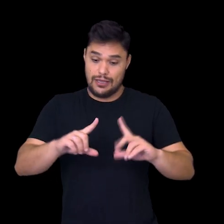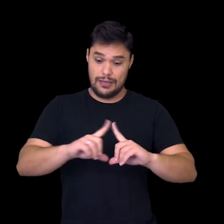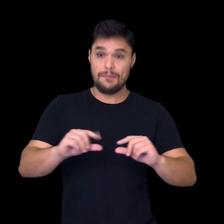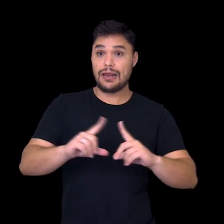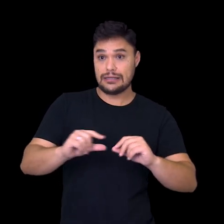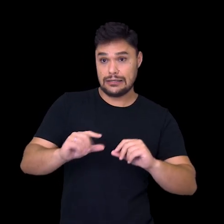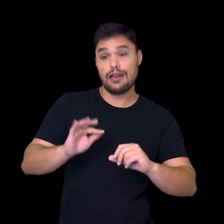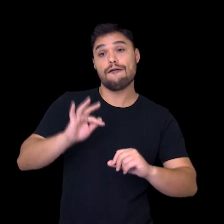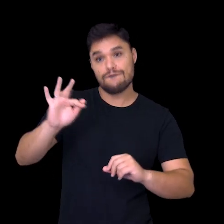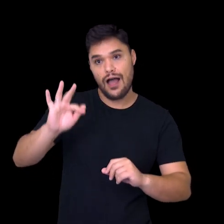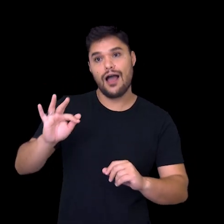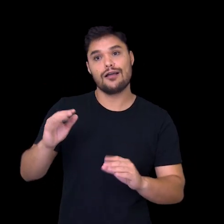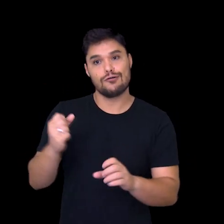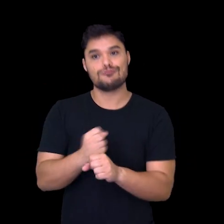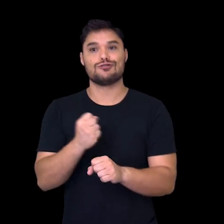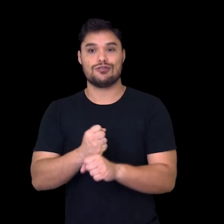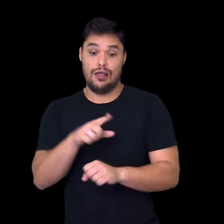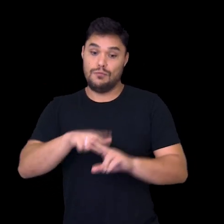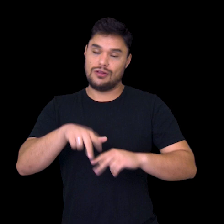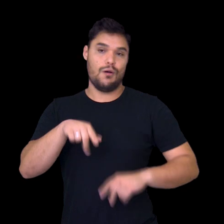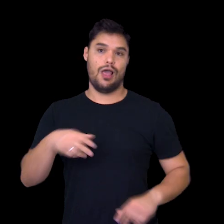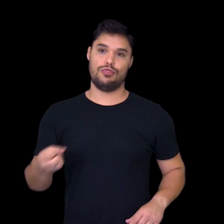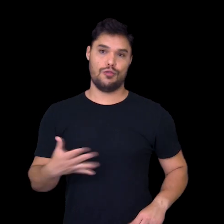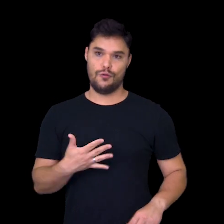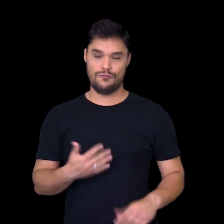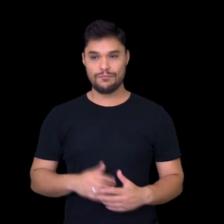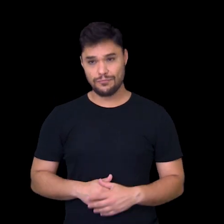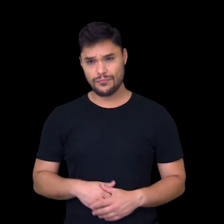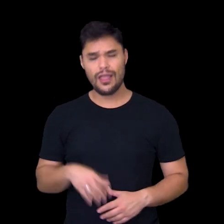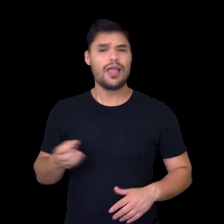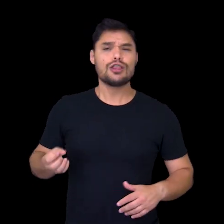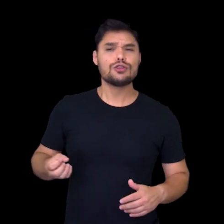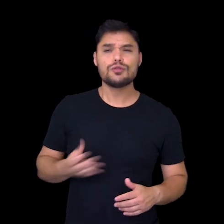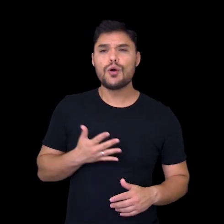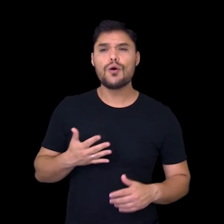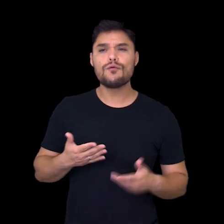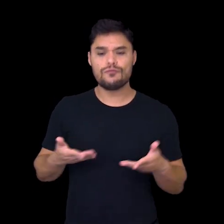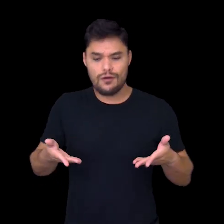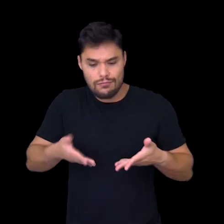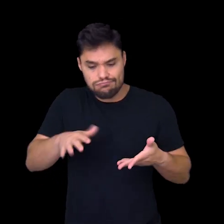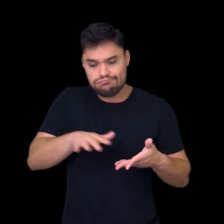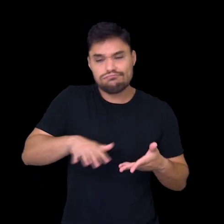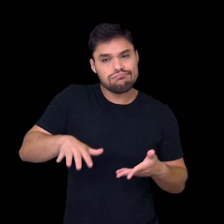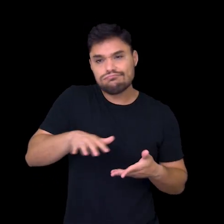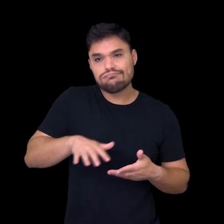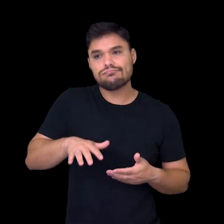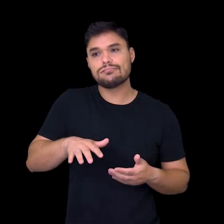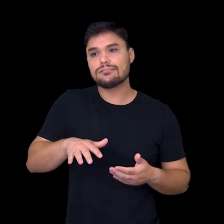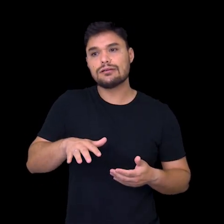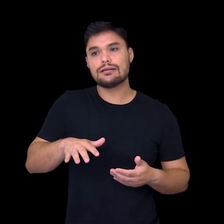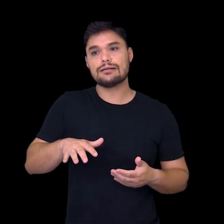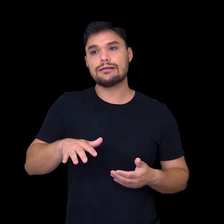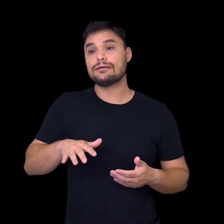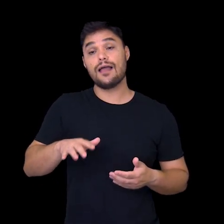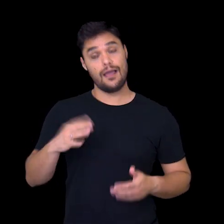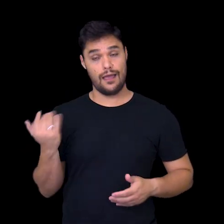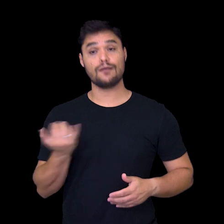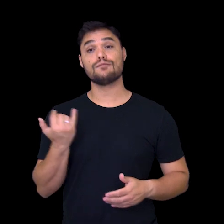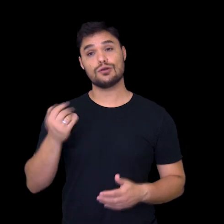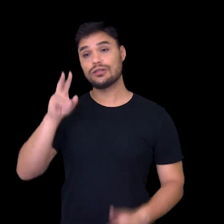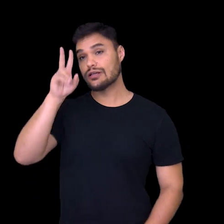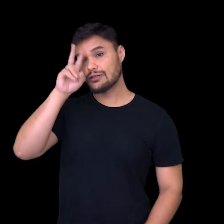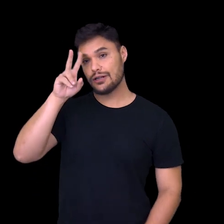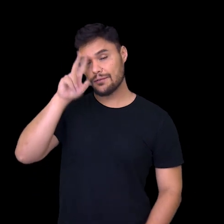expectativa de que Brasília chegaria. Então não é uma grande novidade. O que é a novidade, talvez, para essas pessoas? E aí a gente está